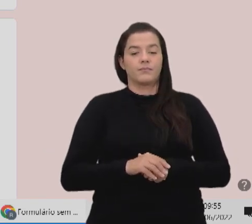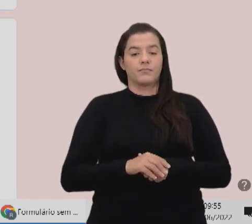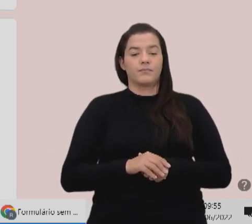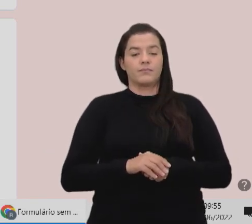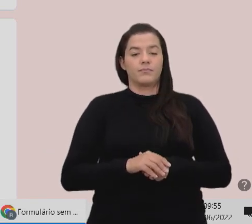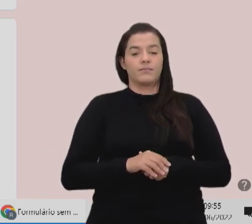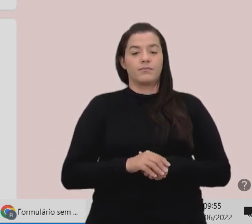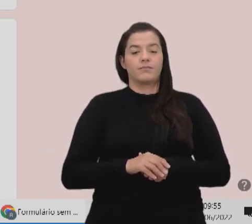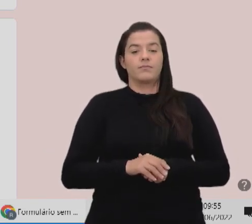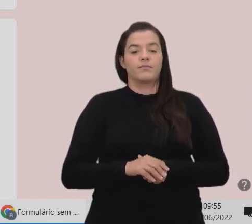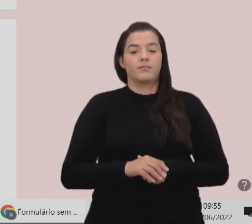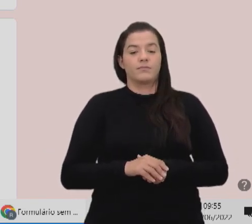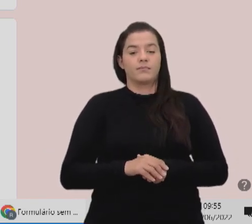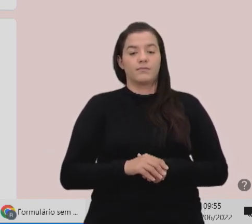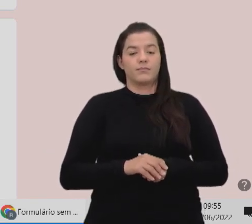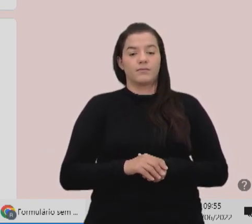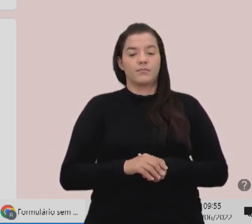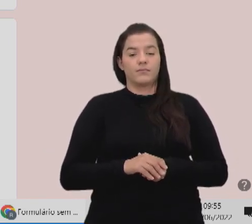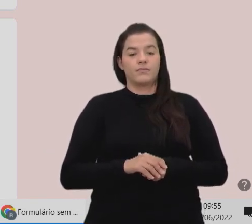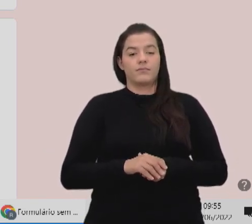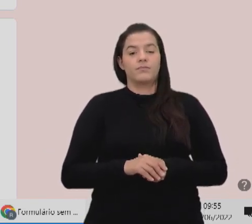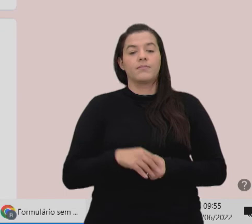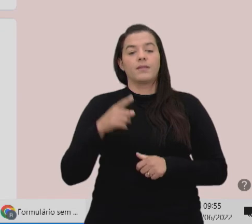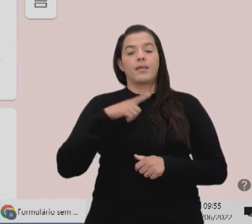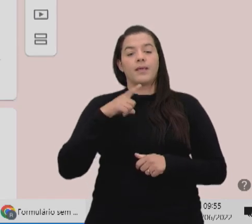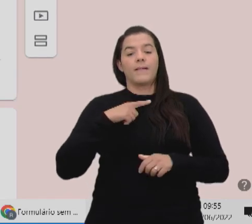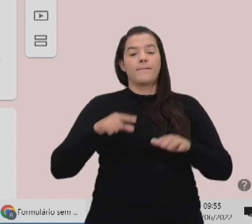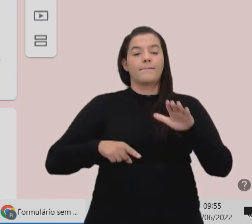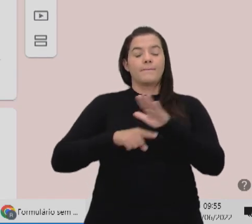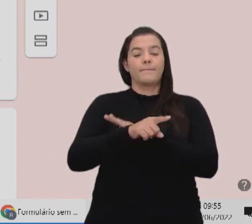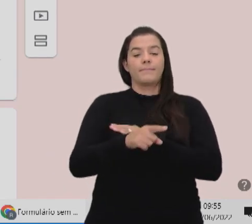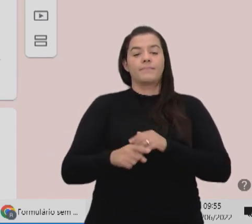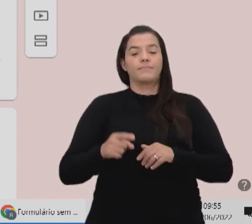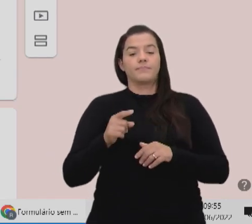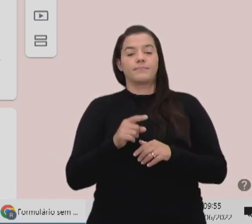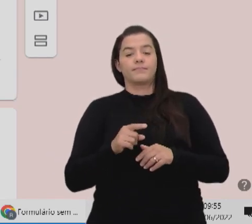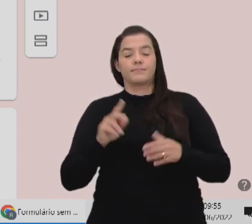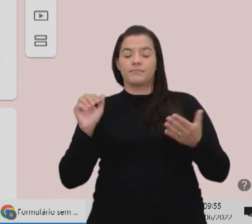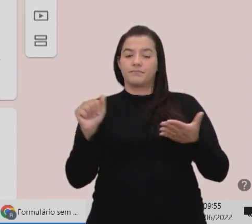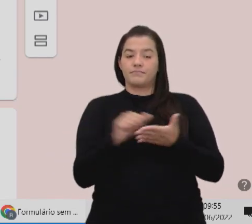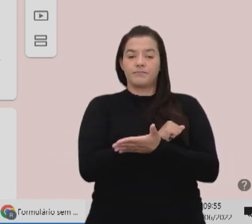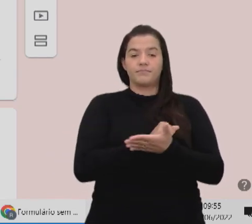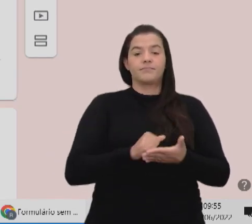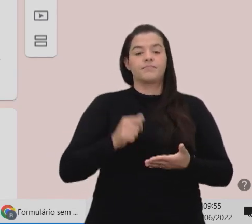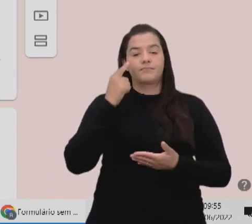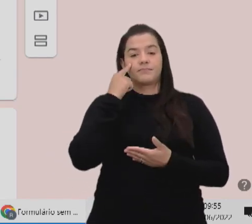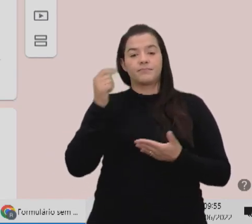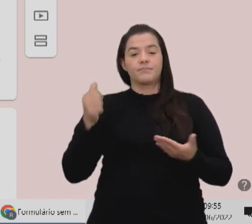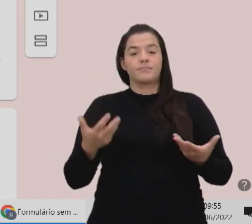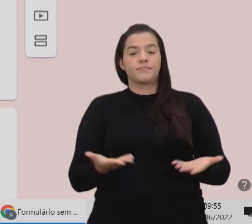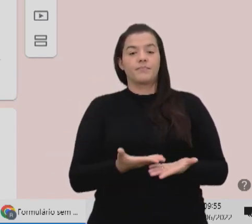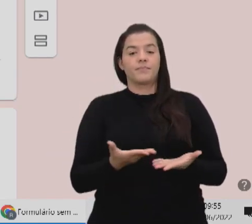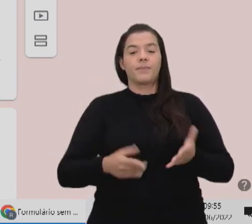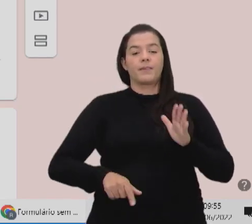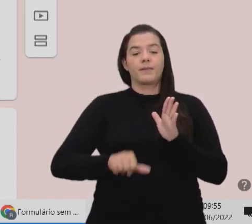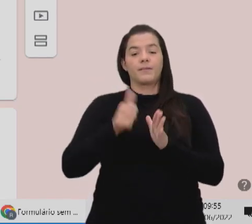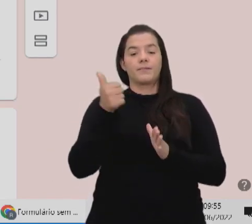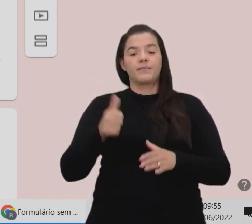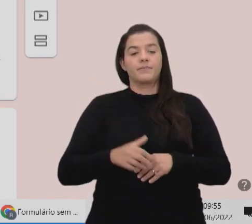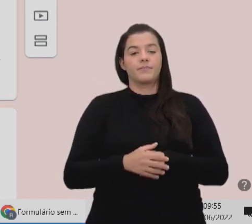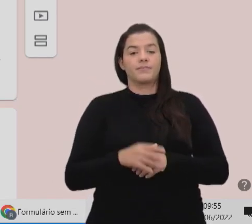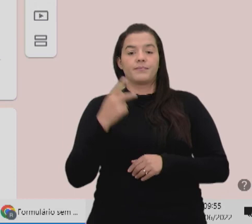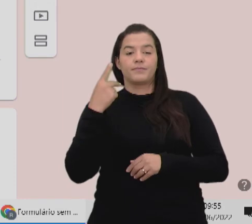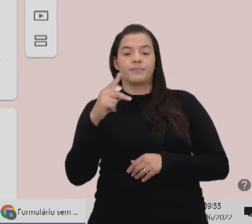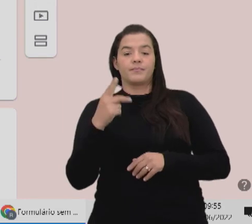Vê se eu escrevi direito? Sim. Ok. Aí eu vou editar a primeira pergunta. Então, vou apagar. Já que o meu tá aqui, vou apagar ela. Sim. Qual que era a primeira pergunta? Tá. Sua